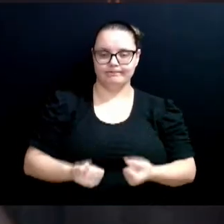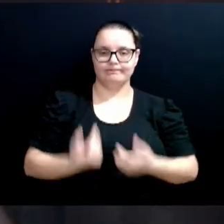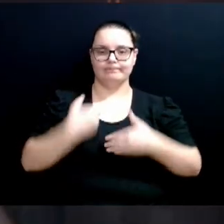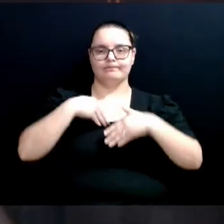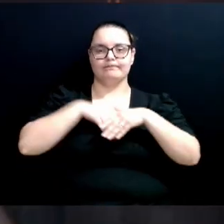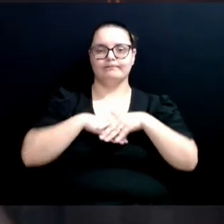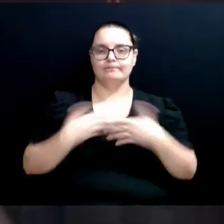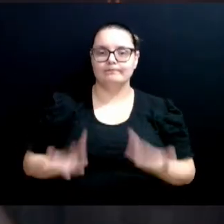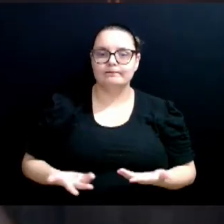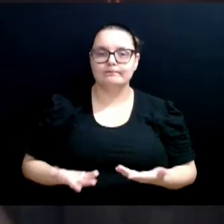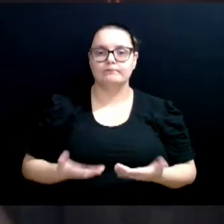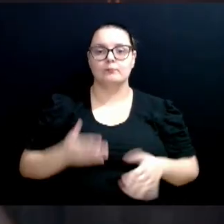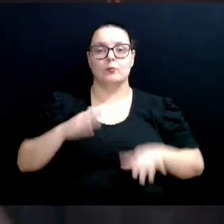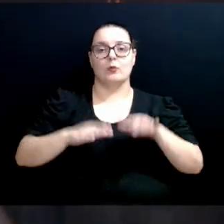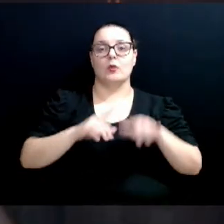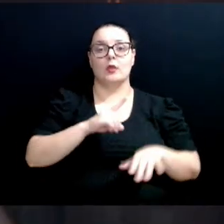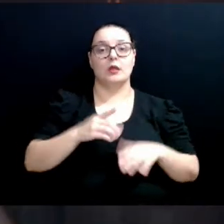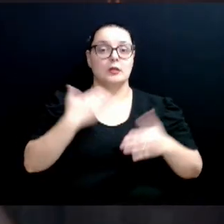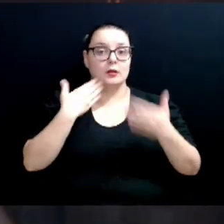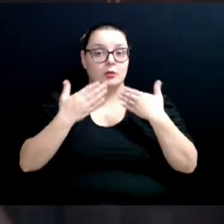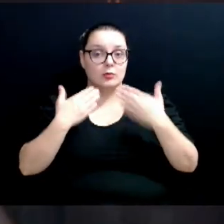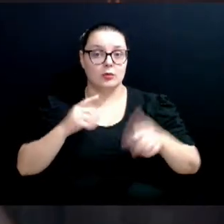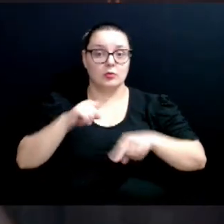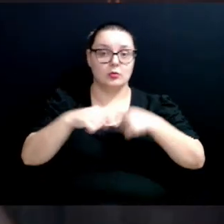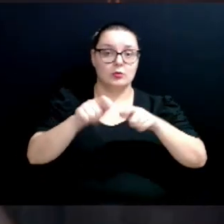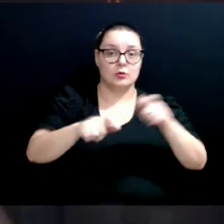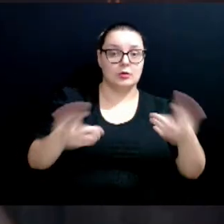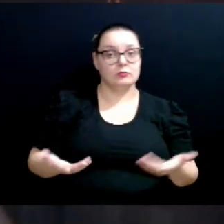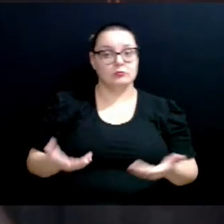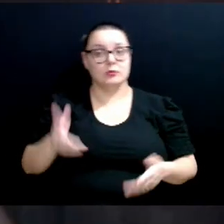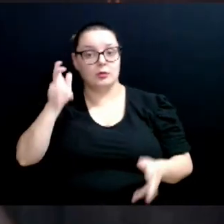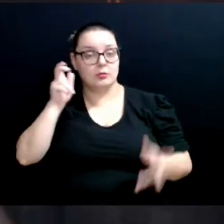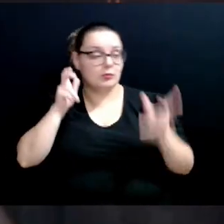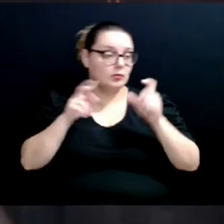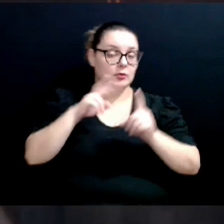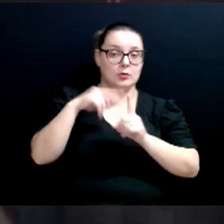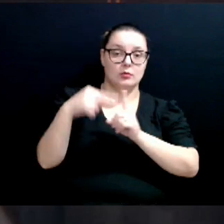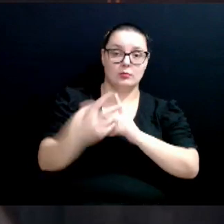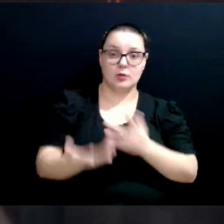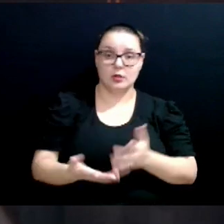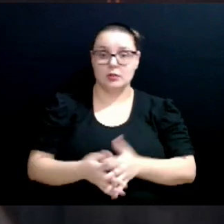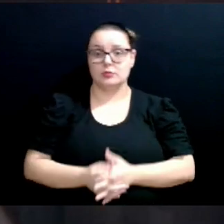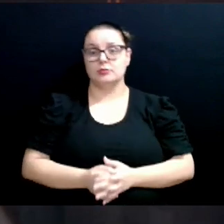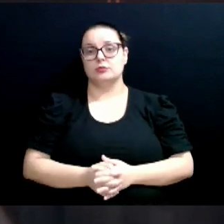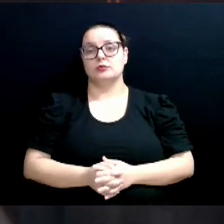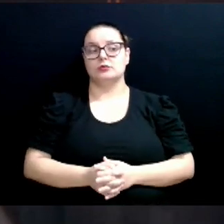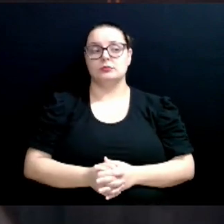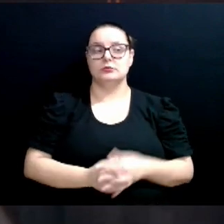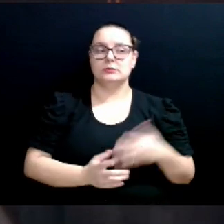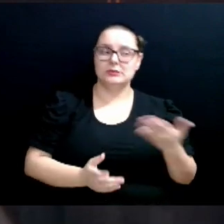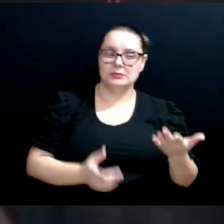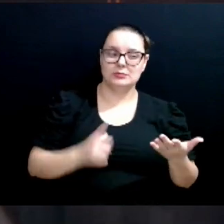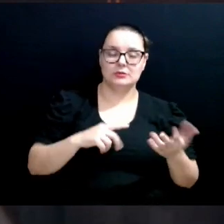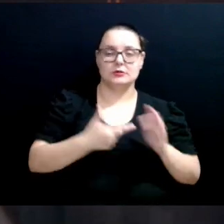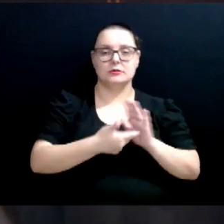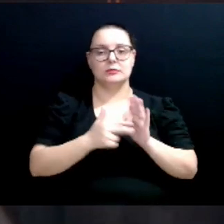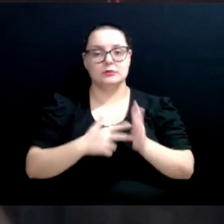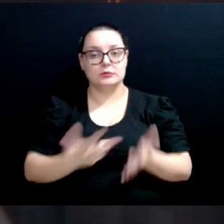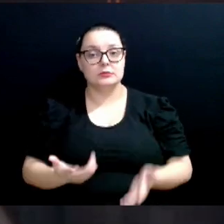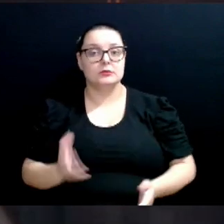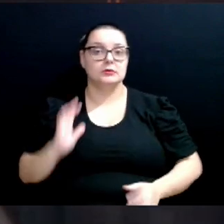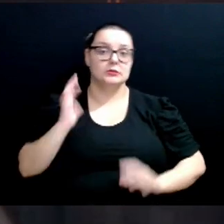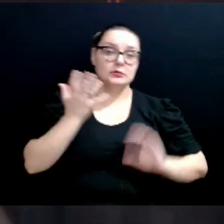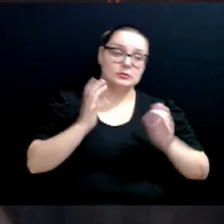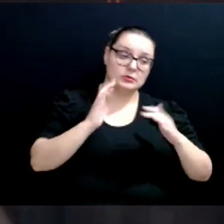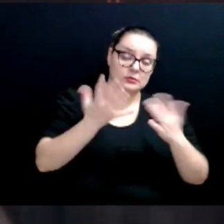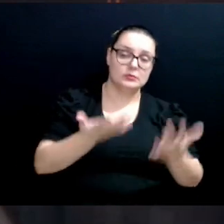às vezes, não conversando com outras pessoas, às vezes, para ouvir outros pontos de vista. Será que isso faz sentido? Olha, isso tem acontecido. Uhum.